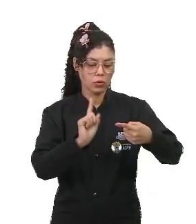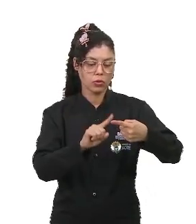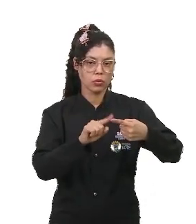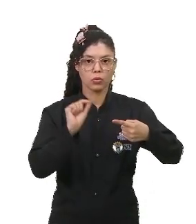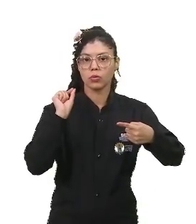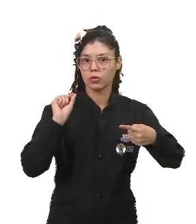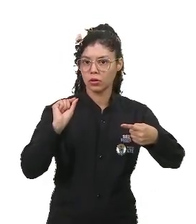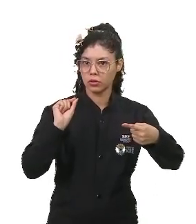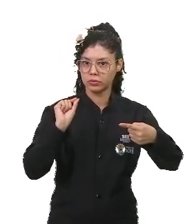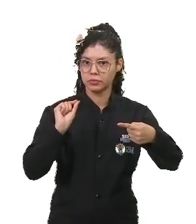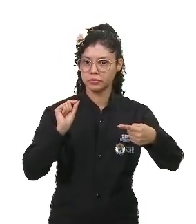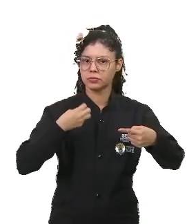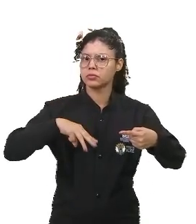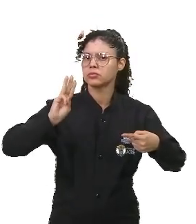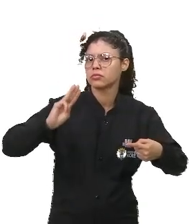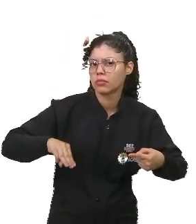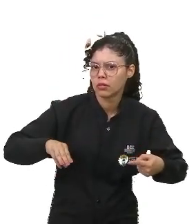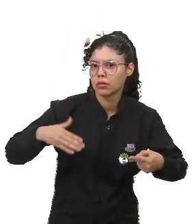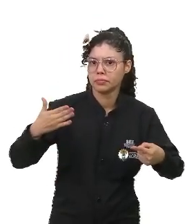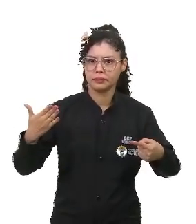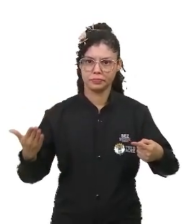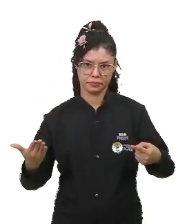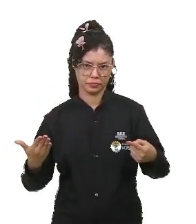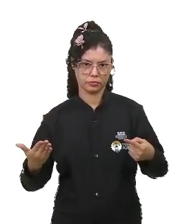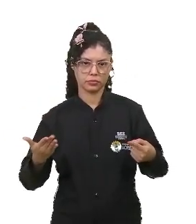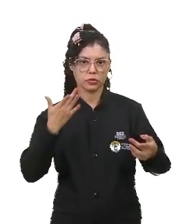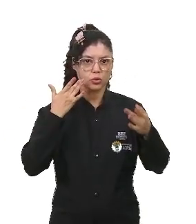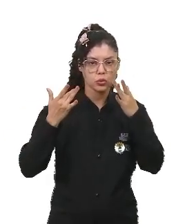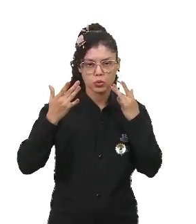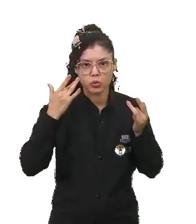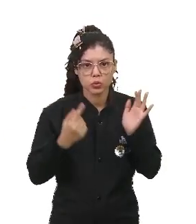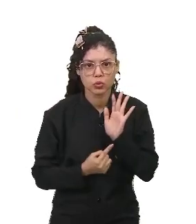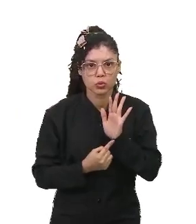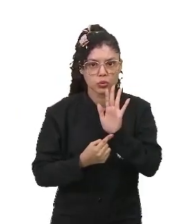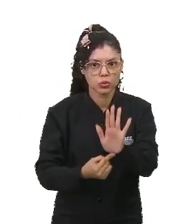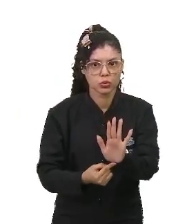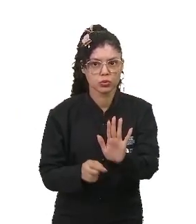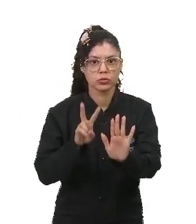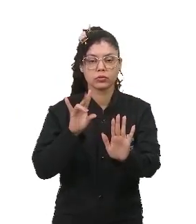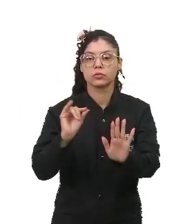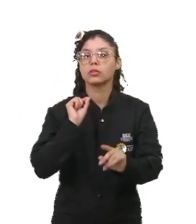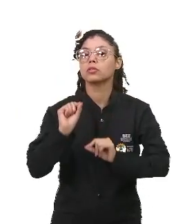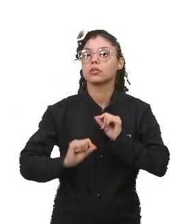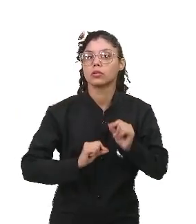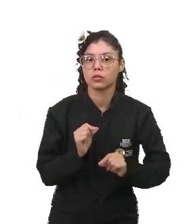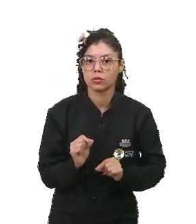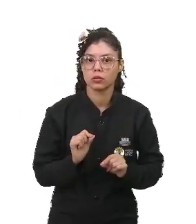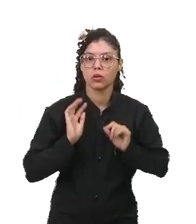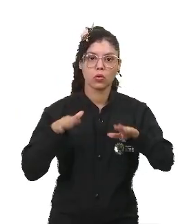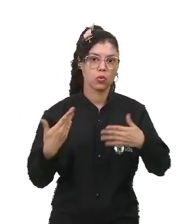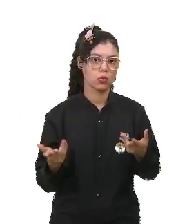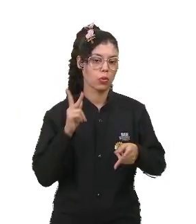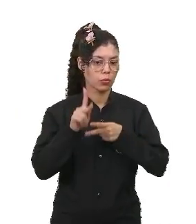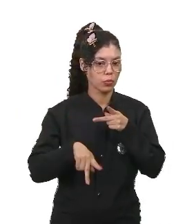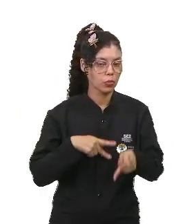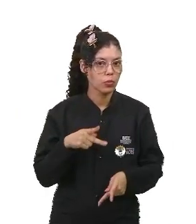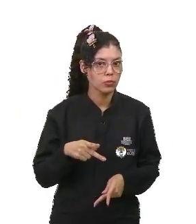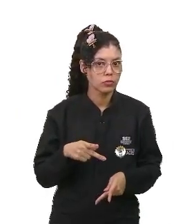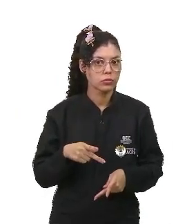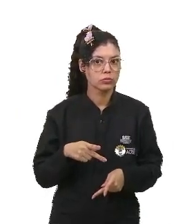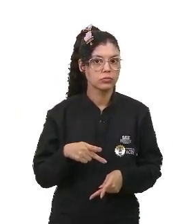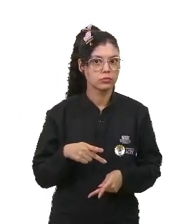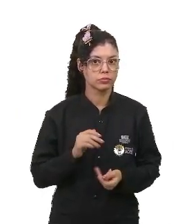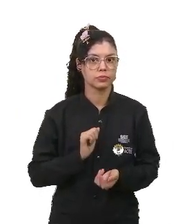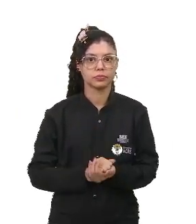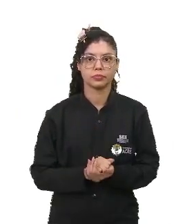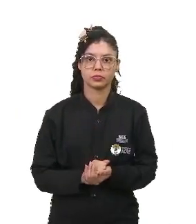quê? Quem é esse público, né? A sua peça teatral, ela vai atingir qual público? Dependendo